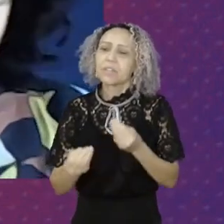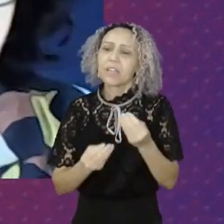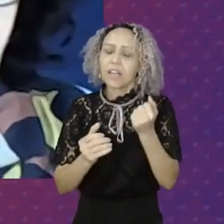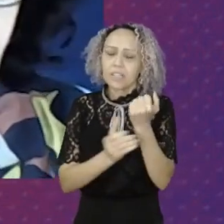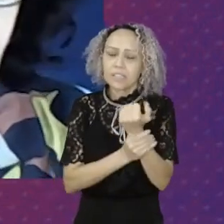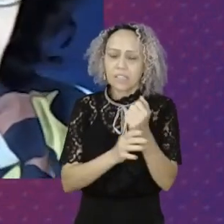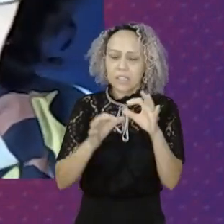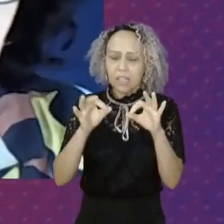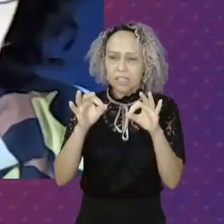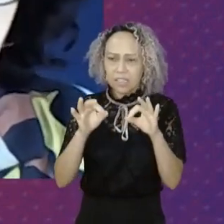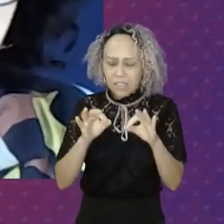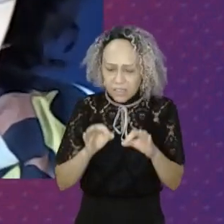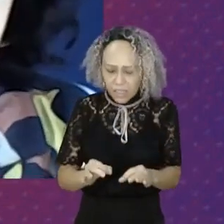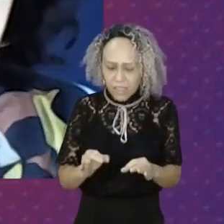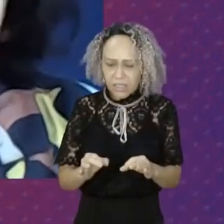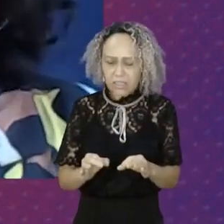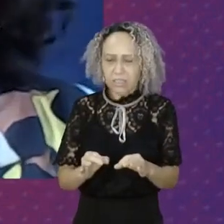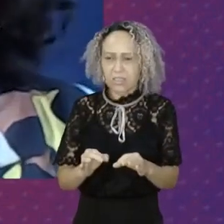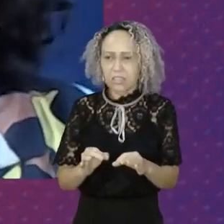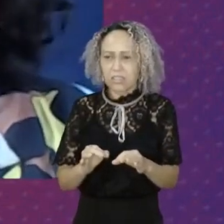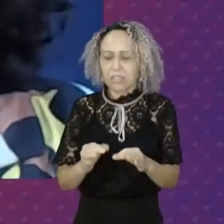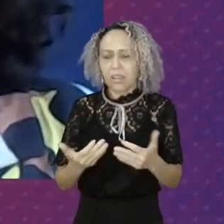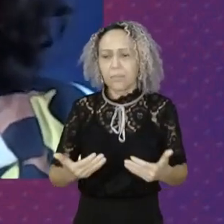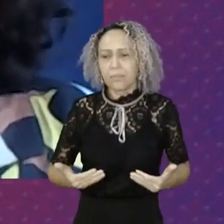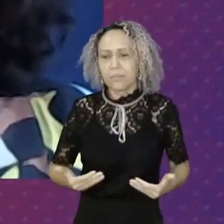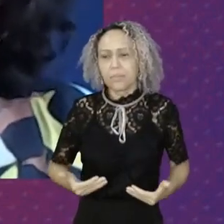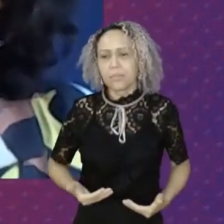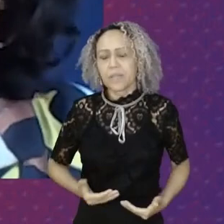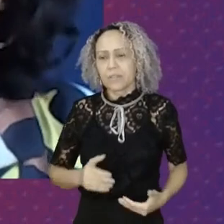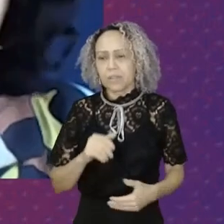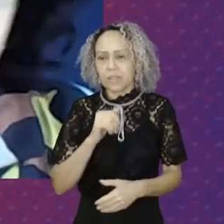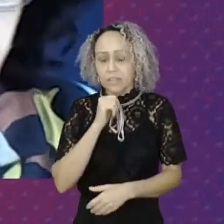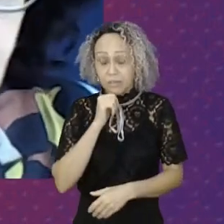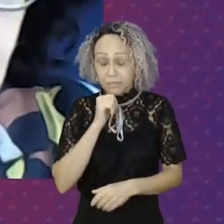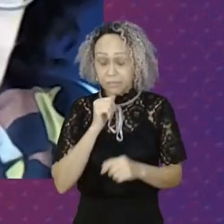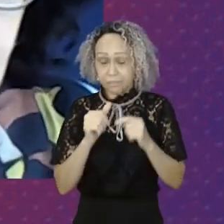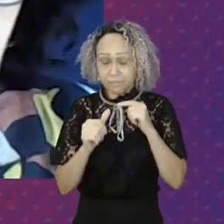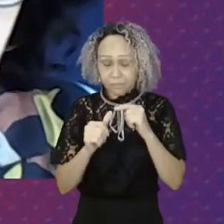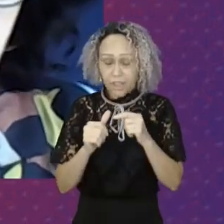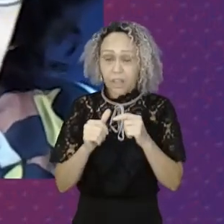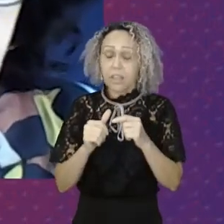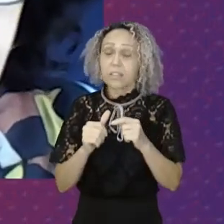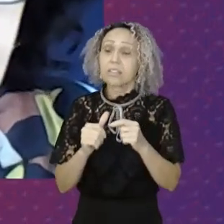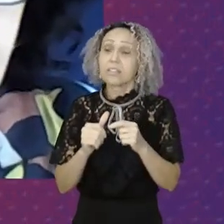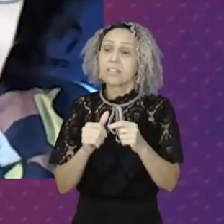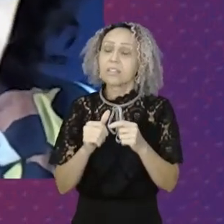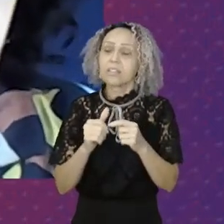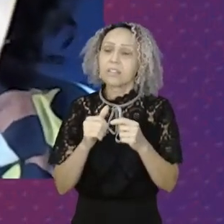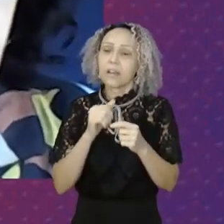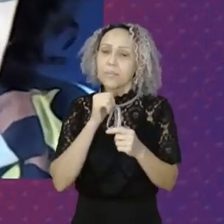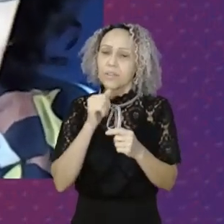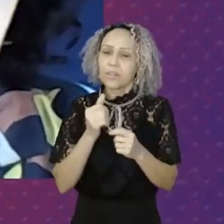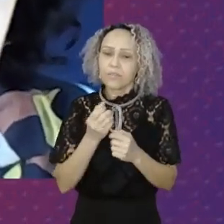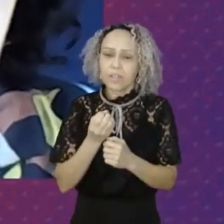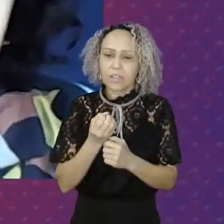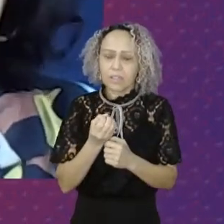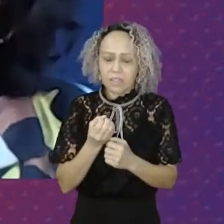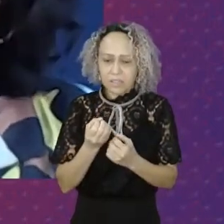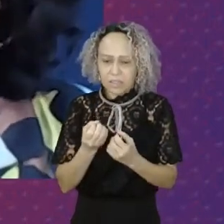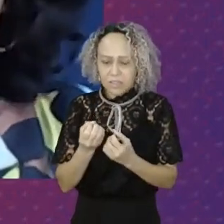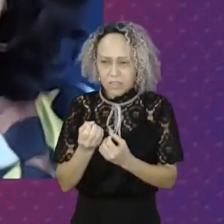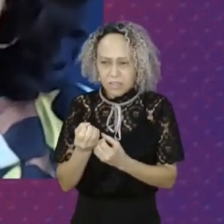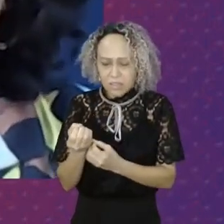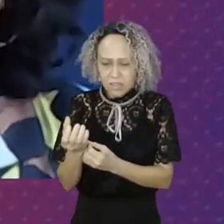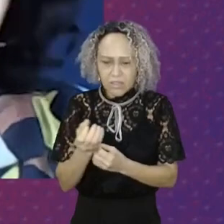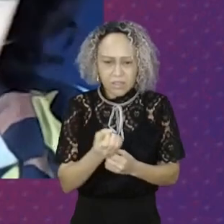dignidade menstrual, com o compromisso de distribuir absorventes